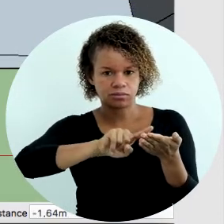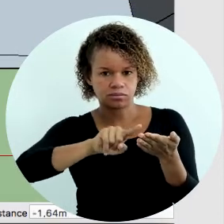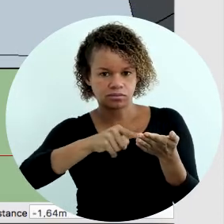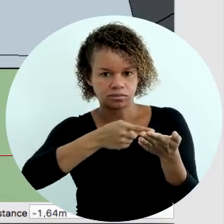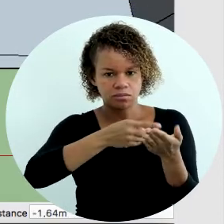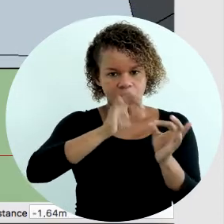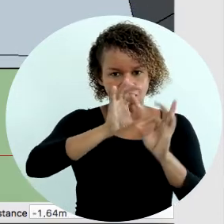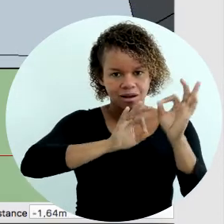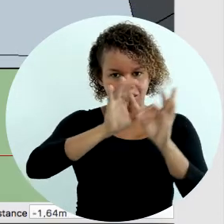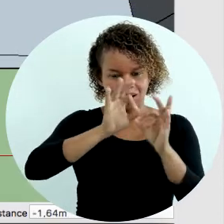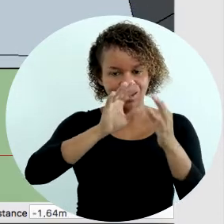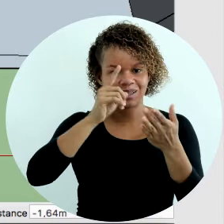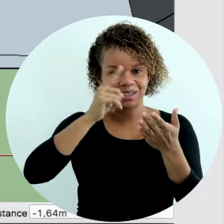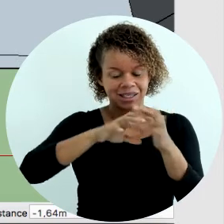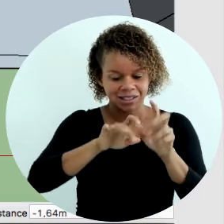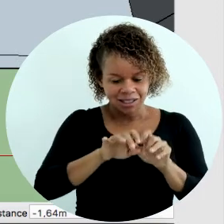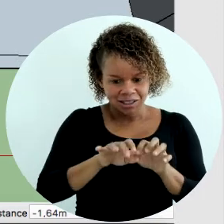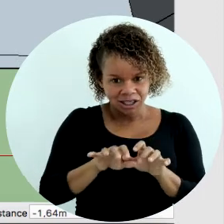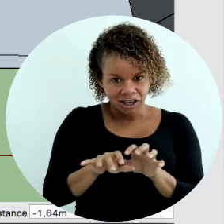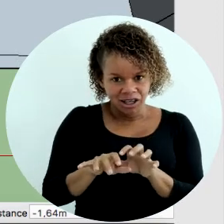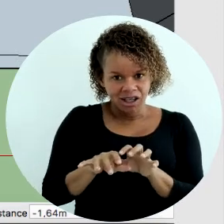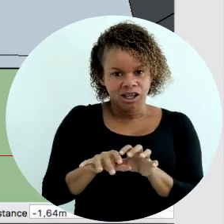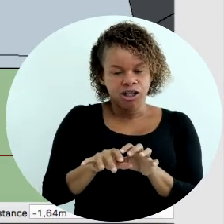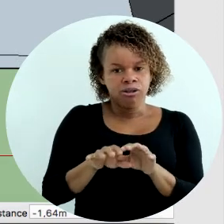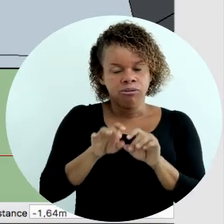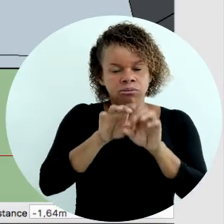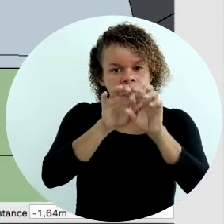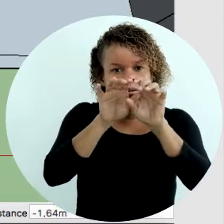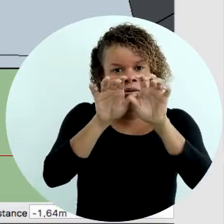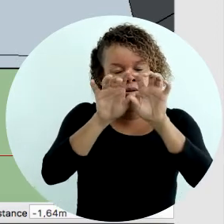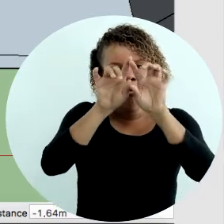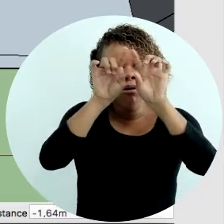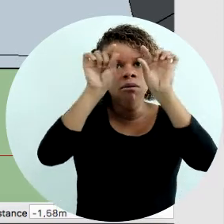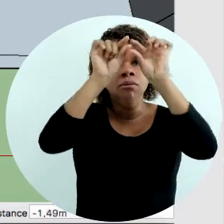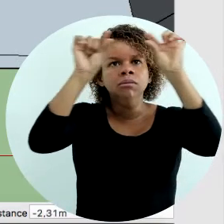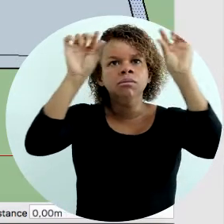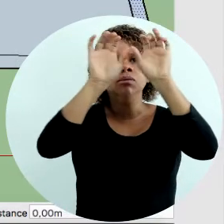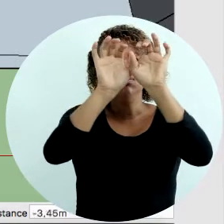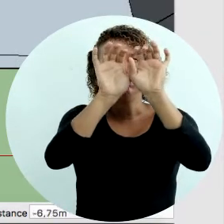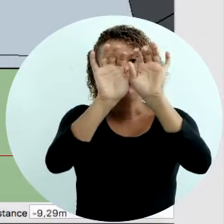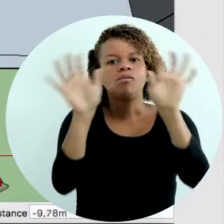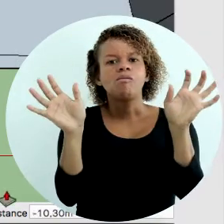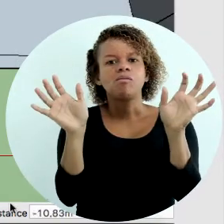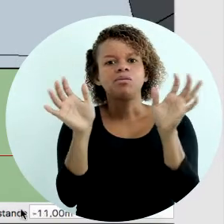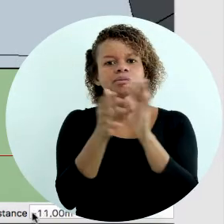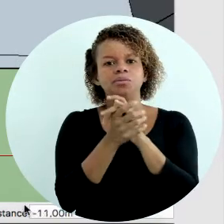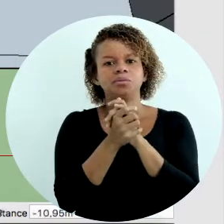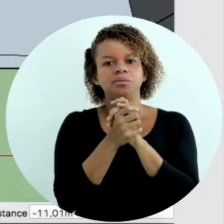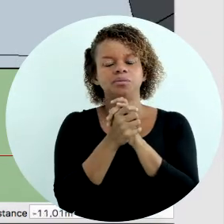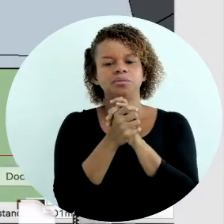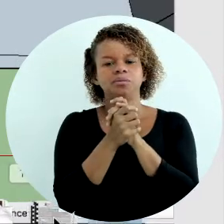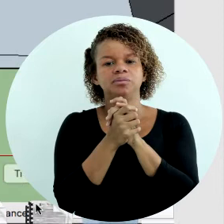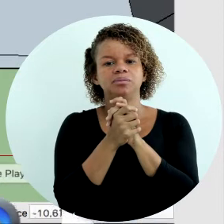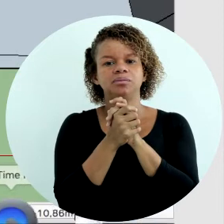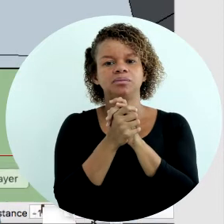posiciono para o lado que eu quero que seja feita a extrusão e digito na barra de dimensão